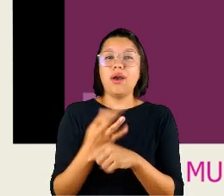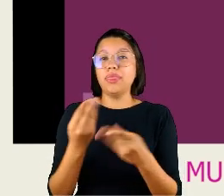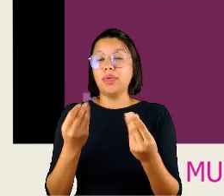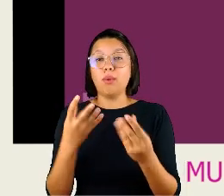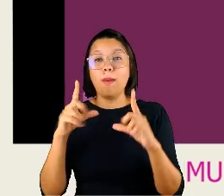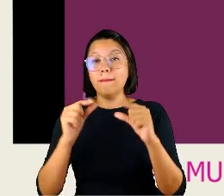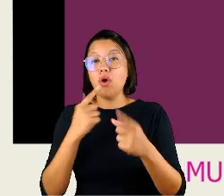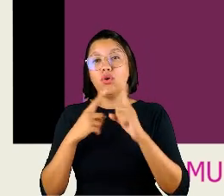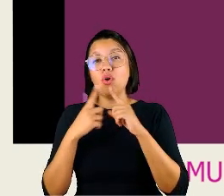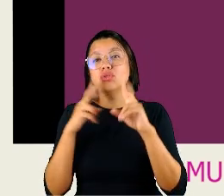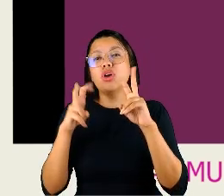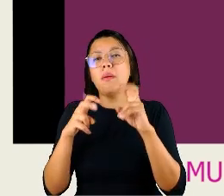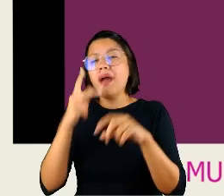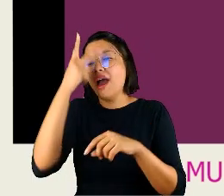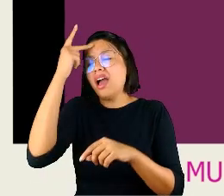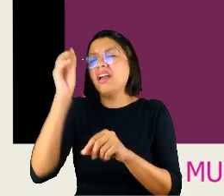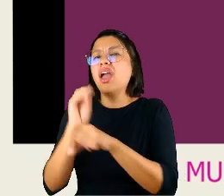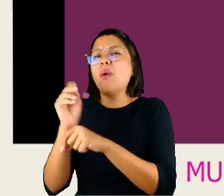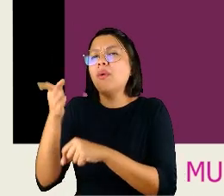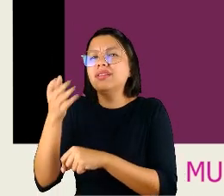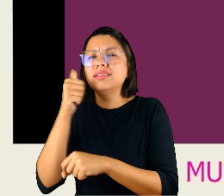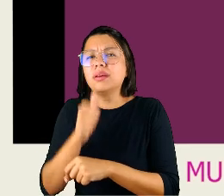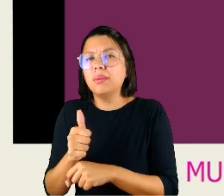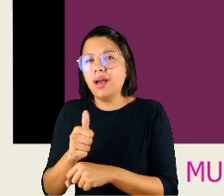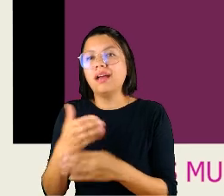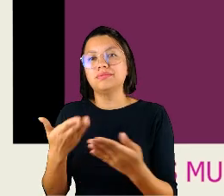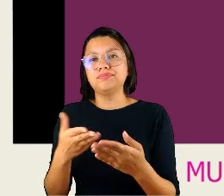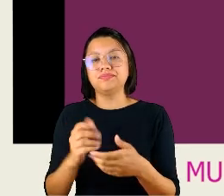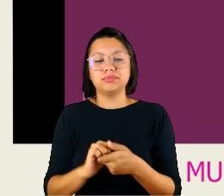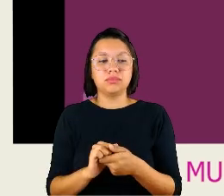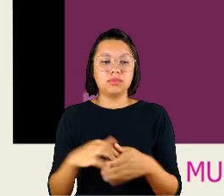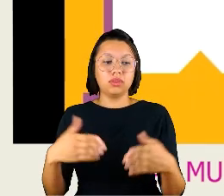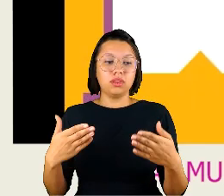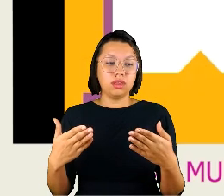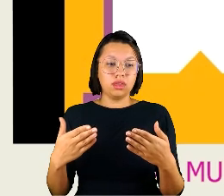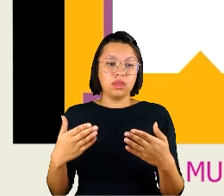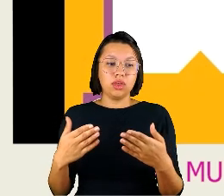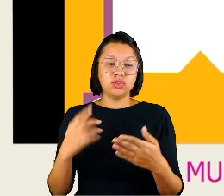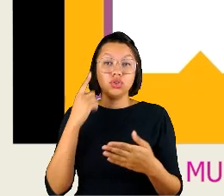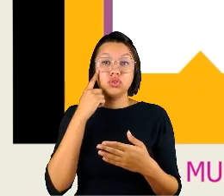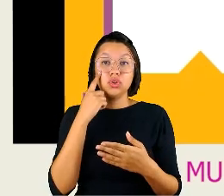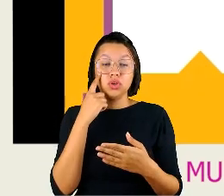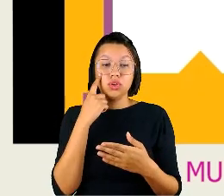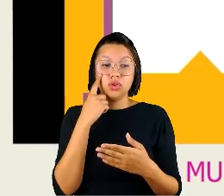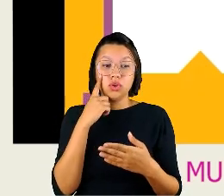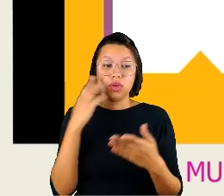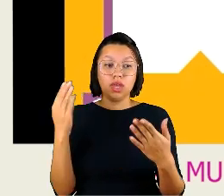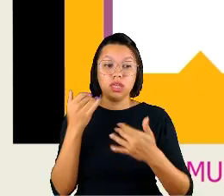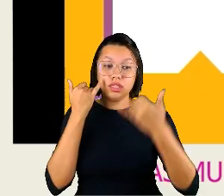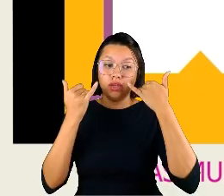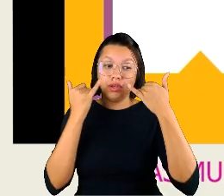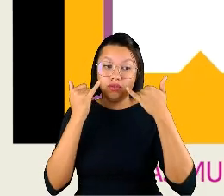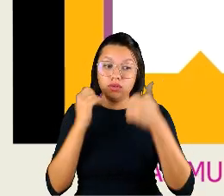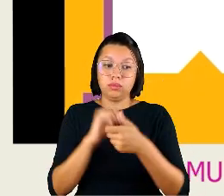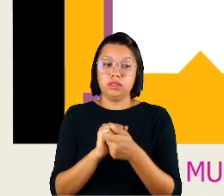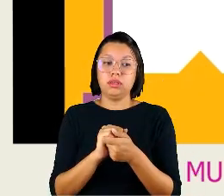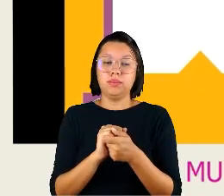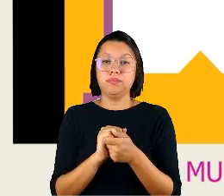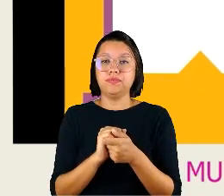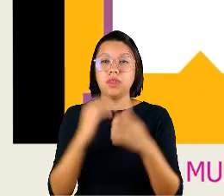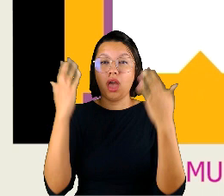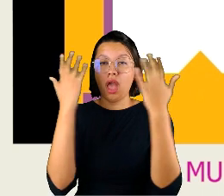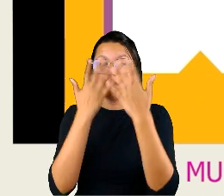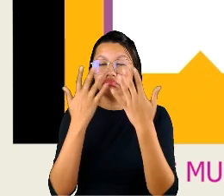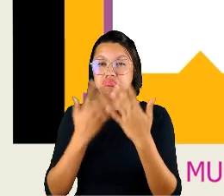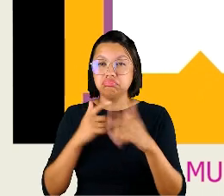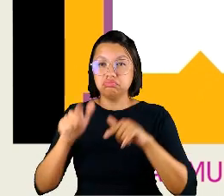quem cuida dessas mulheres, né? E aí, passando também, a gente vê essa informação, né? A invisibilidade